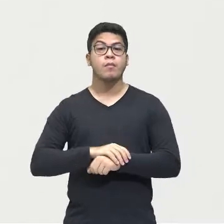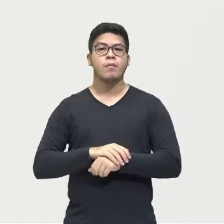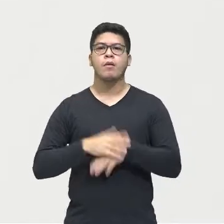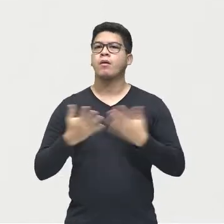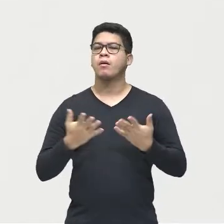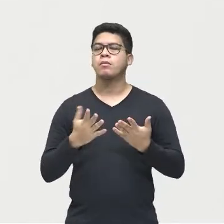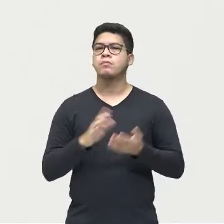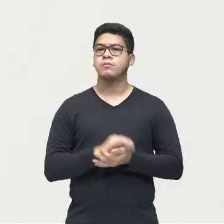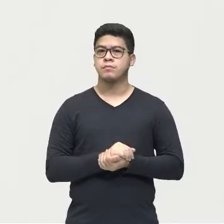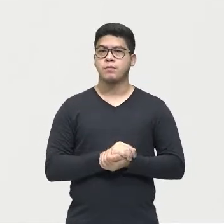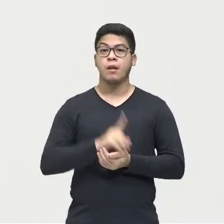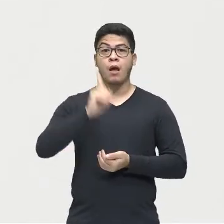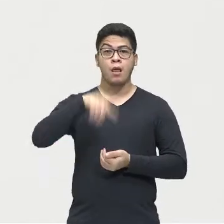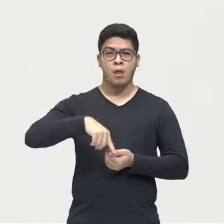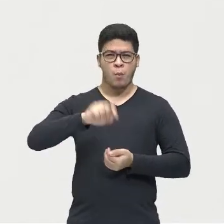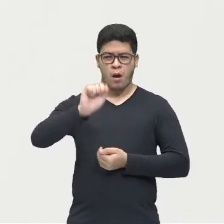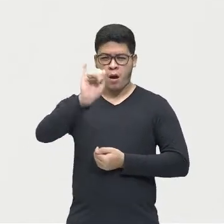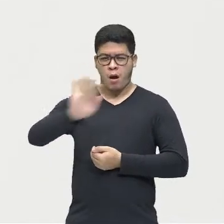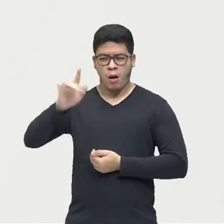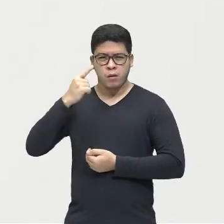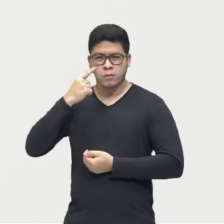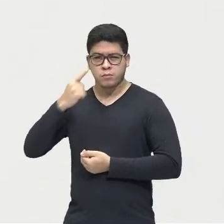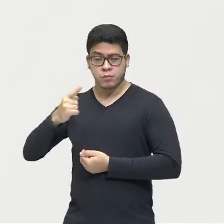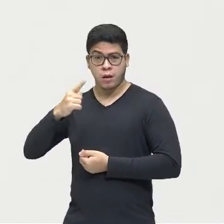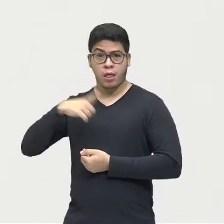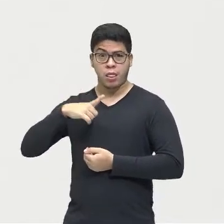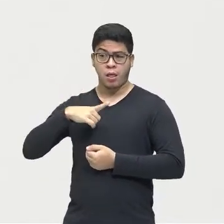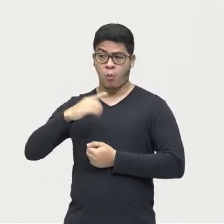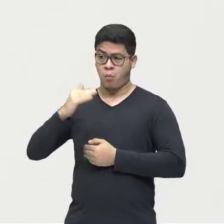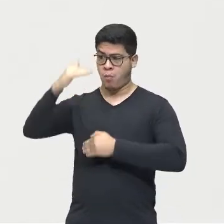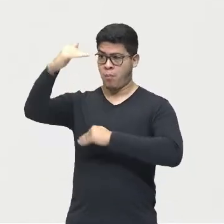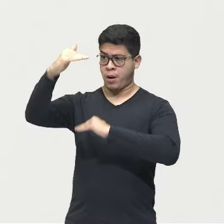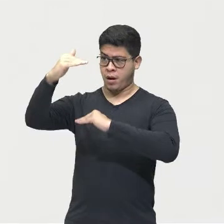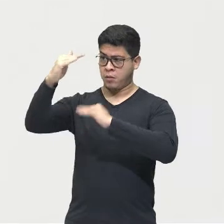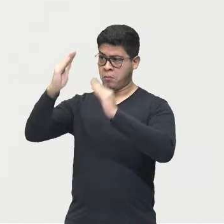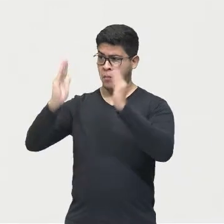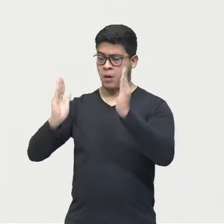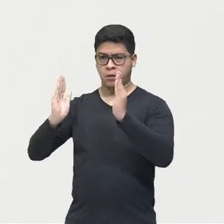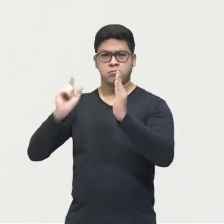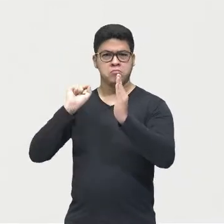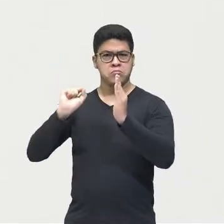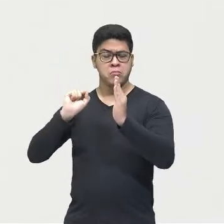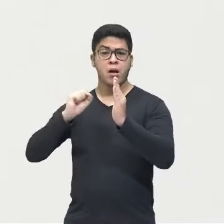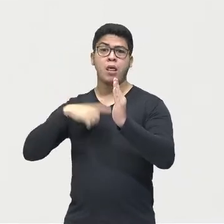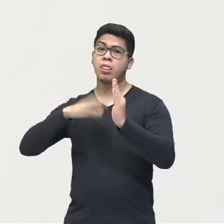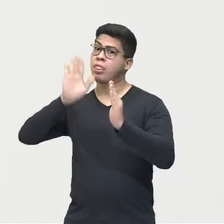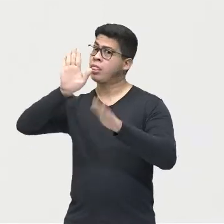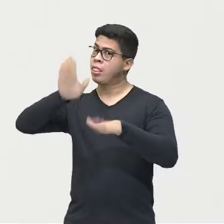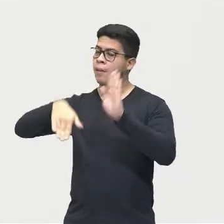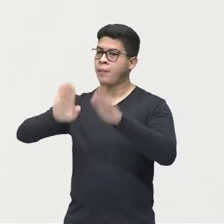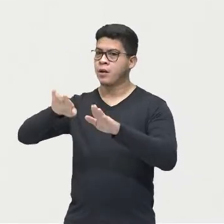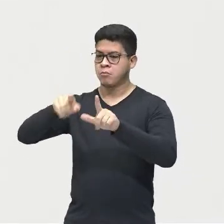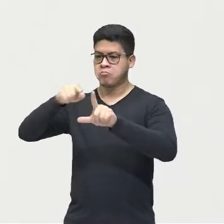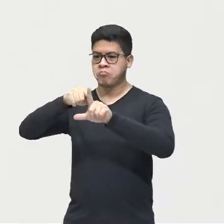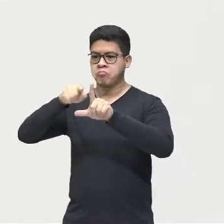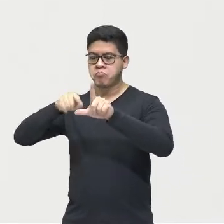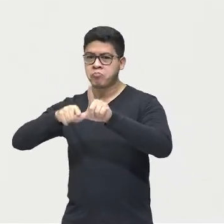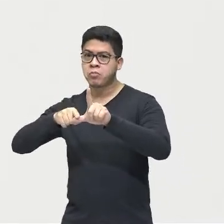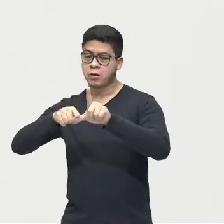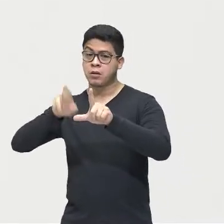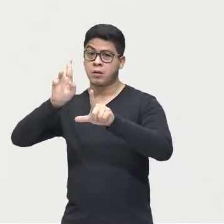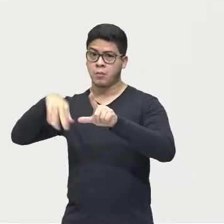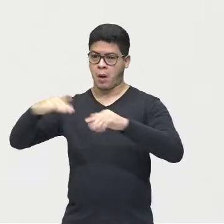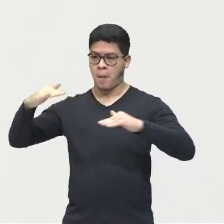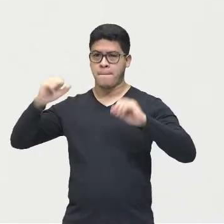Quadriláteros são figuras planas com 4 lados e 4 ângulos, sendo os lados opostos